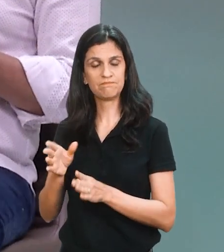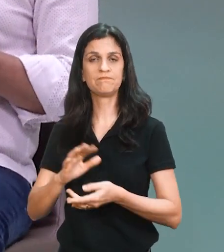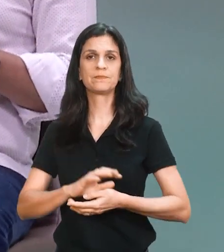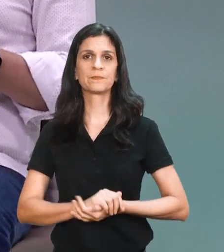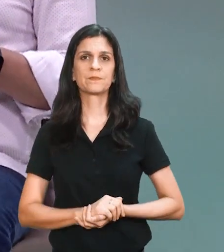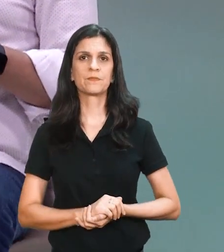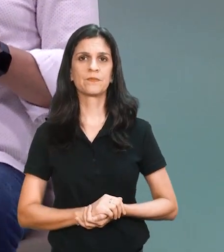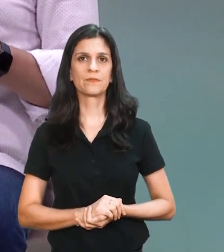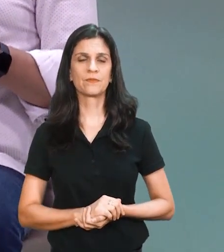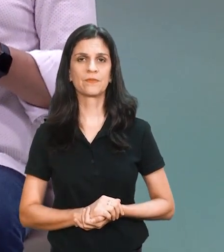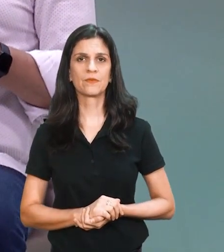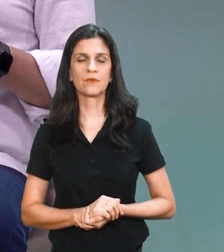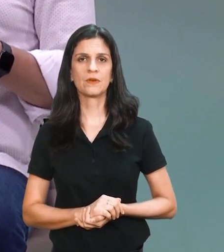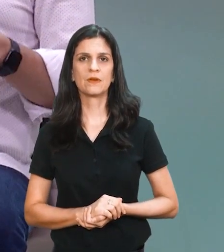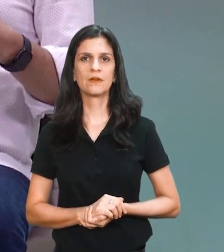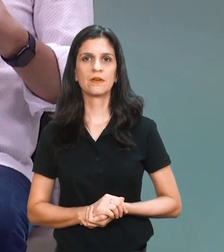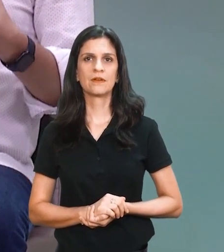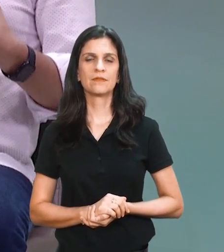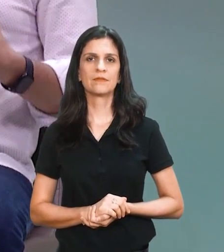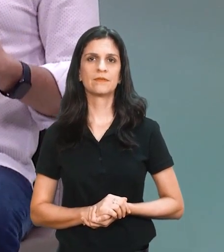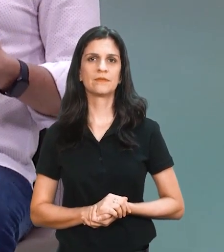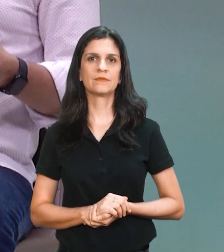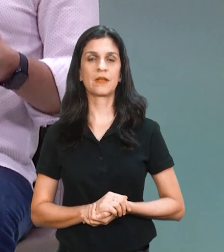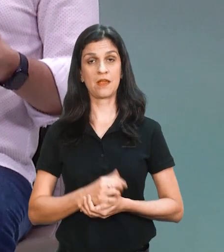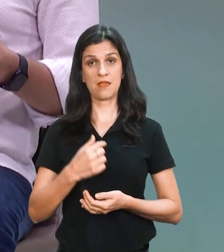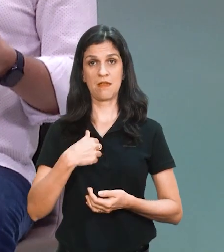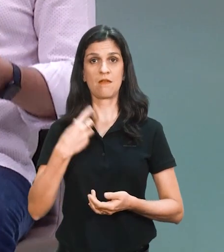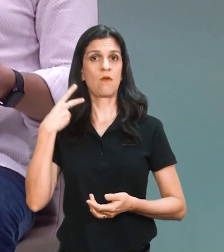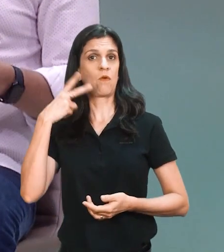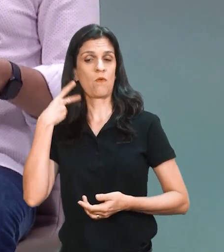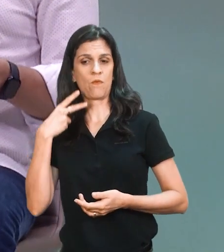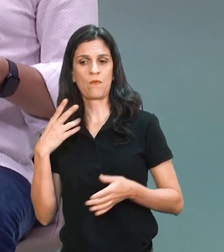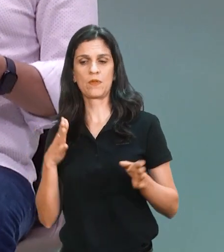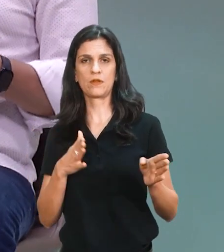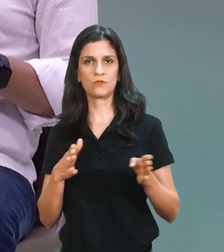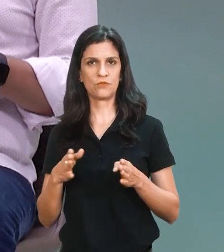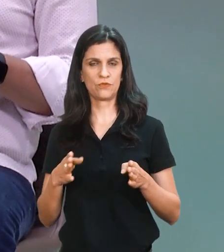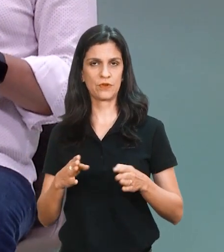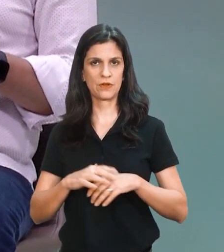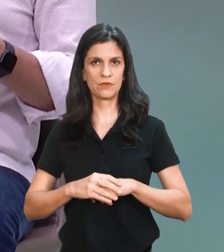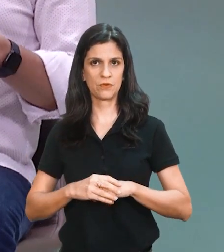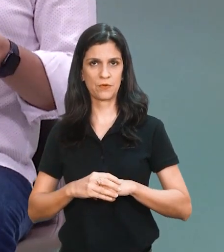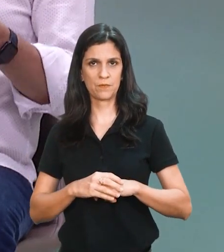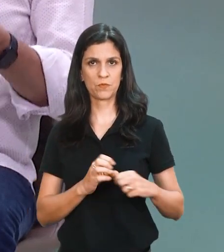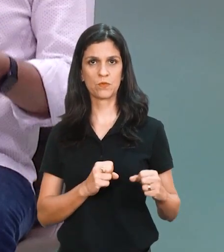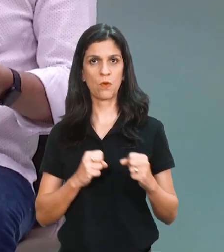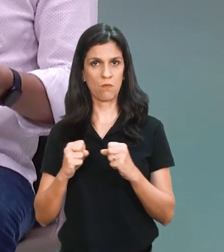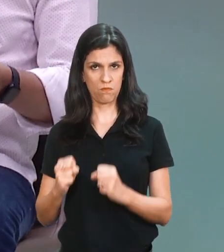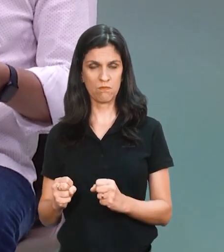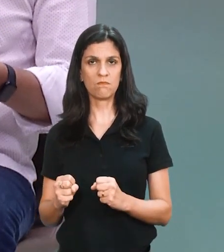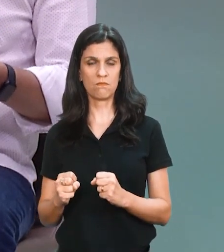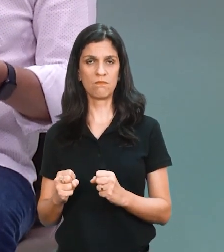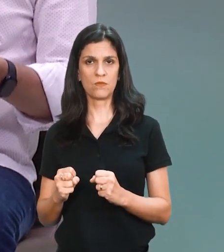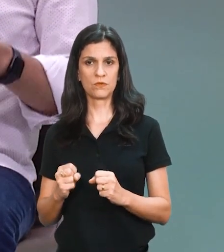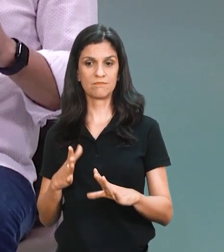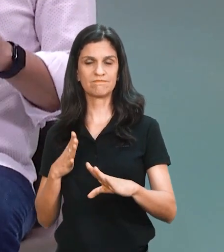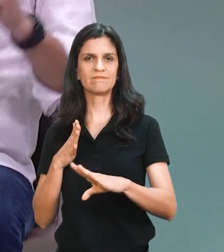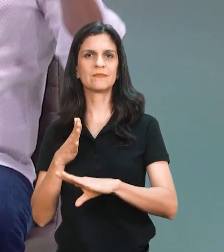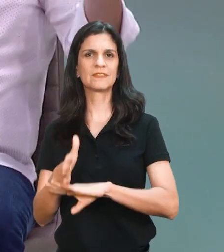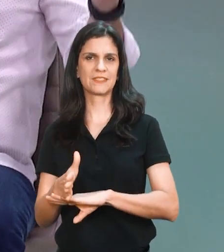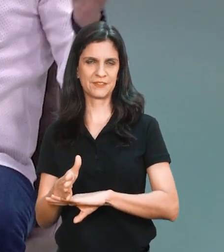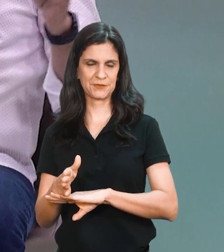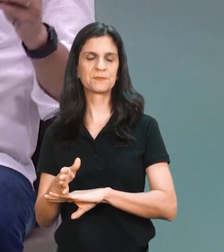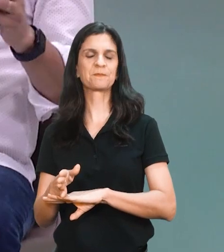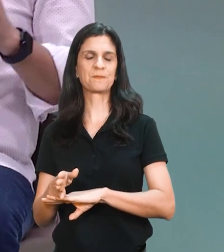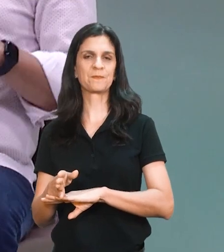falo assim, quando você está no mandato, o que você tem? O poder ele te dá acesso. Então você